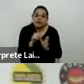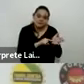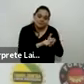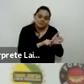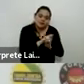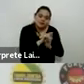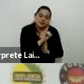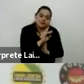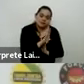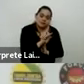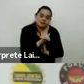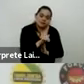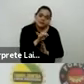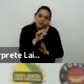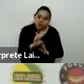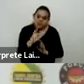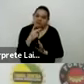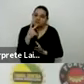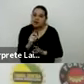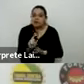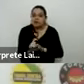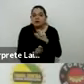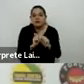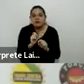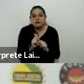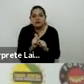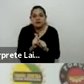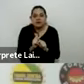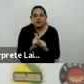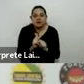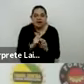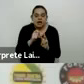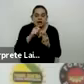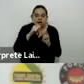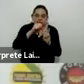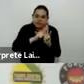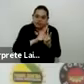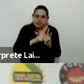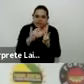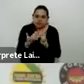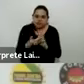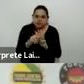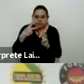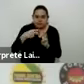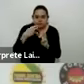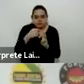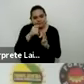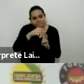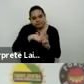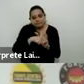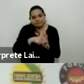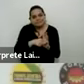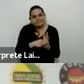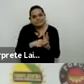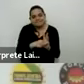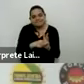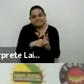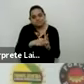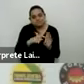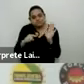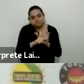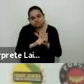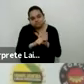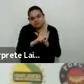passou esses dados ontem, que o segundo trimestre bateu um recorde negativo. E, na sequência, a gente